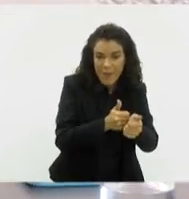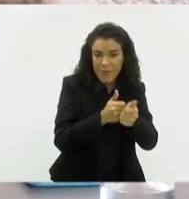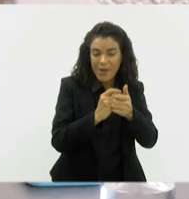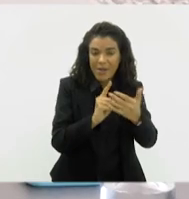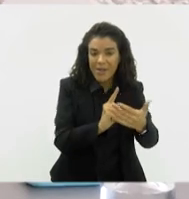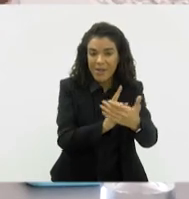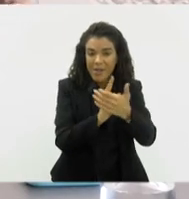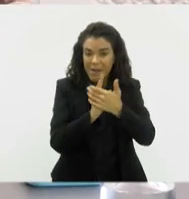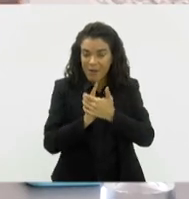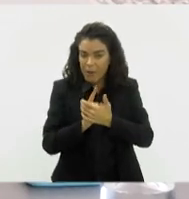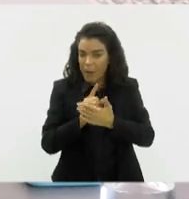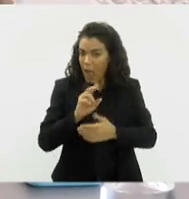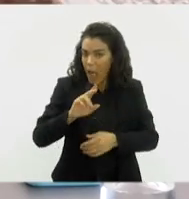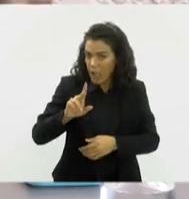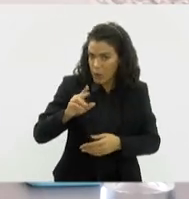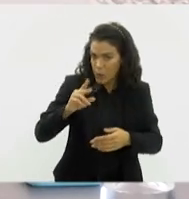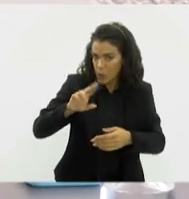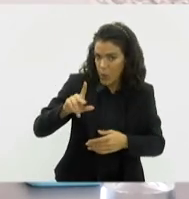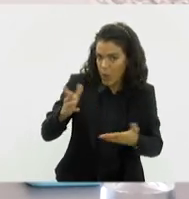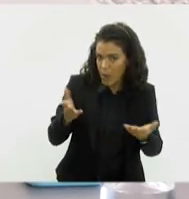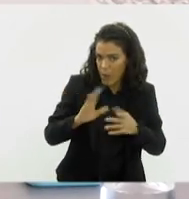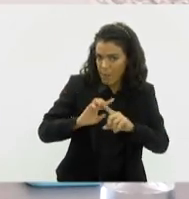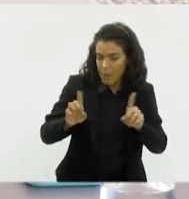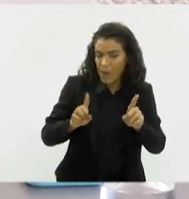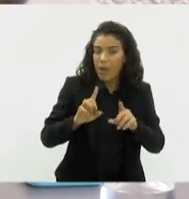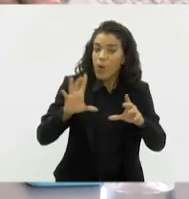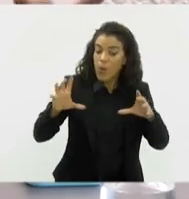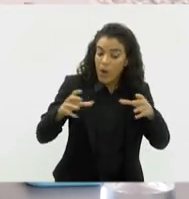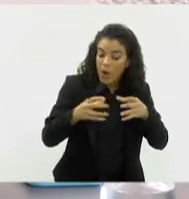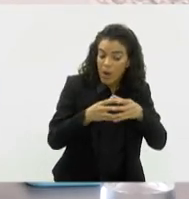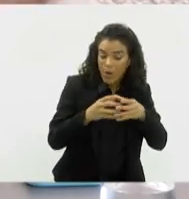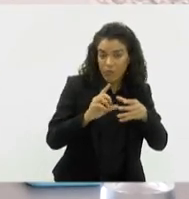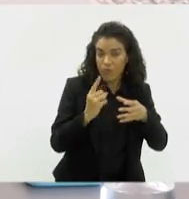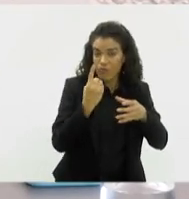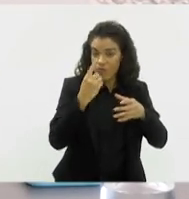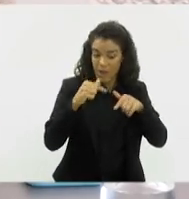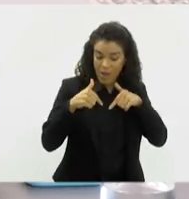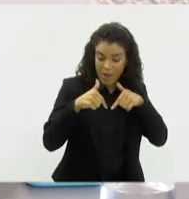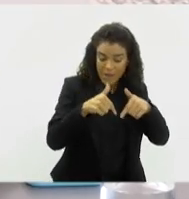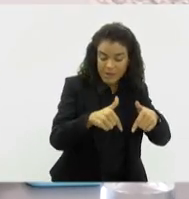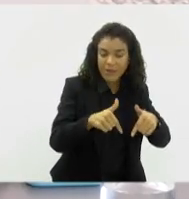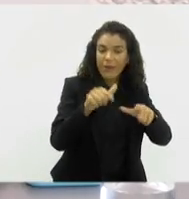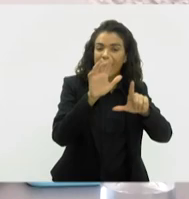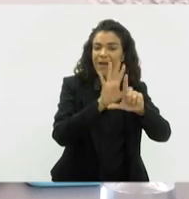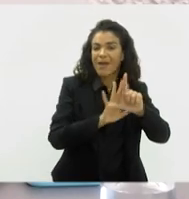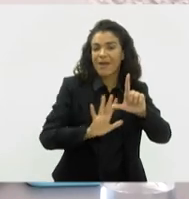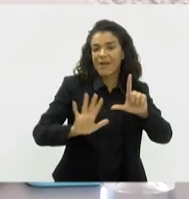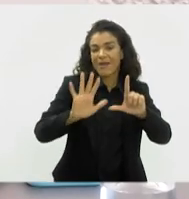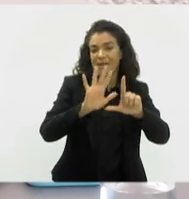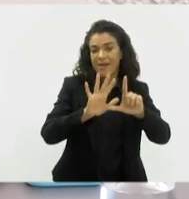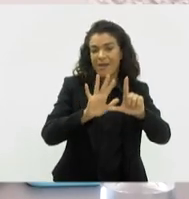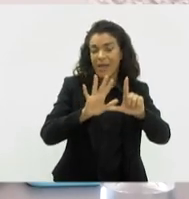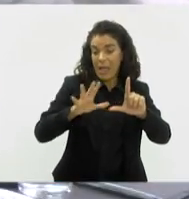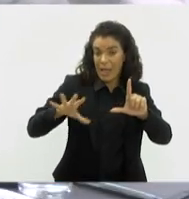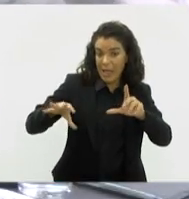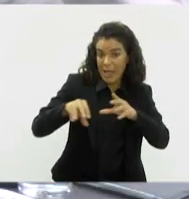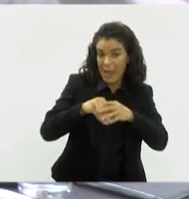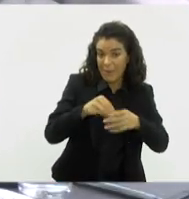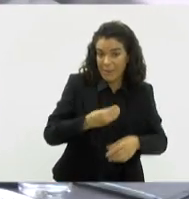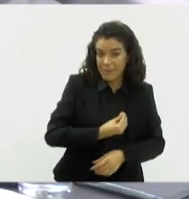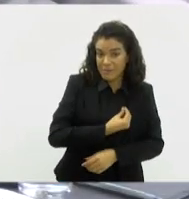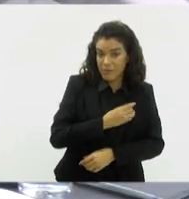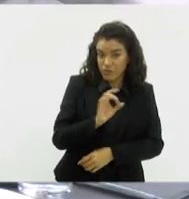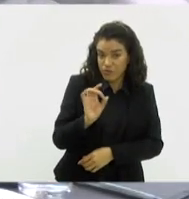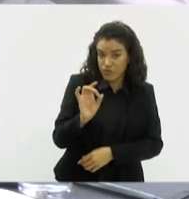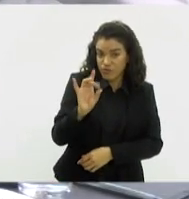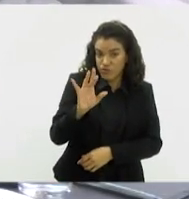então não é mais no sistema a plataforma, prisional. Concorda? Dentro desse coletivo, uma das ações que é feita é a plataforma. E que ele, a participação dele foi